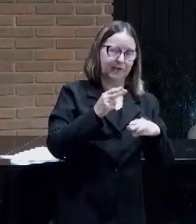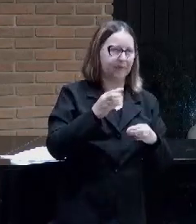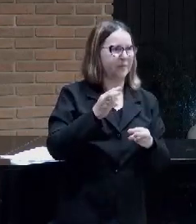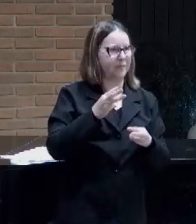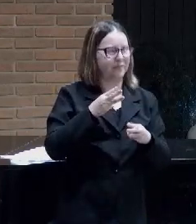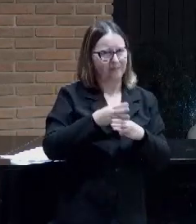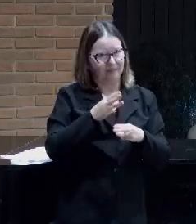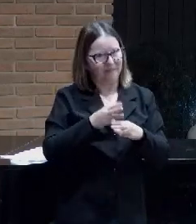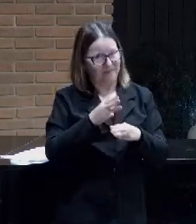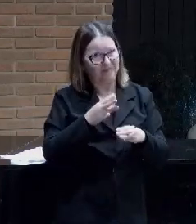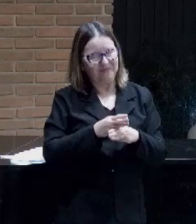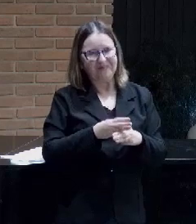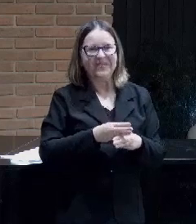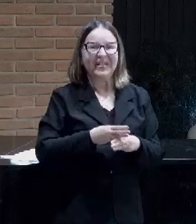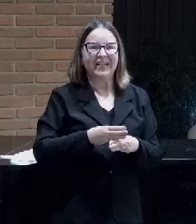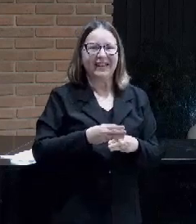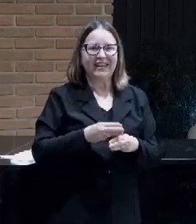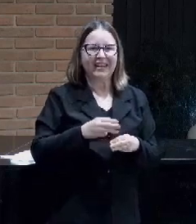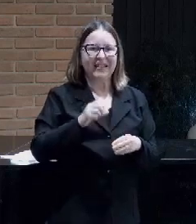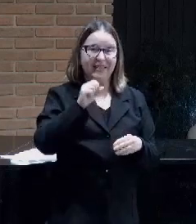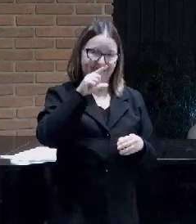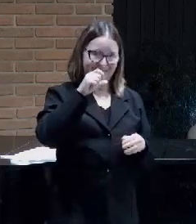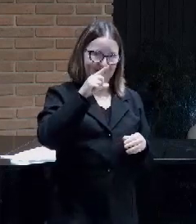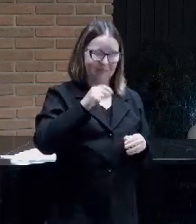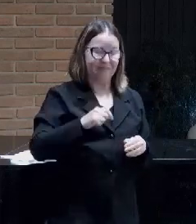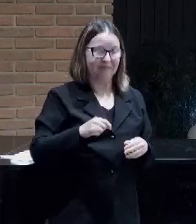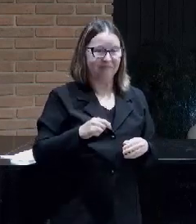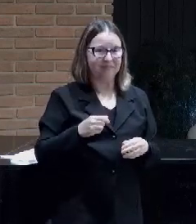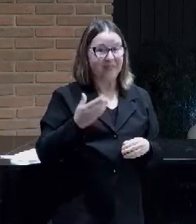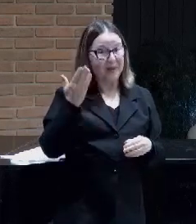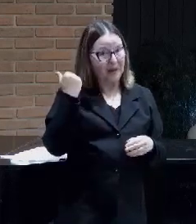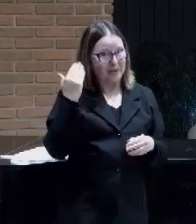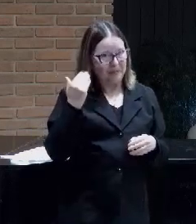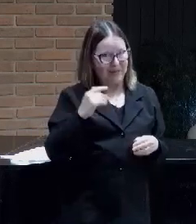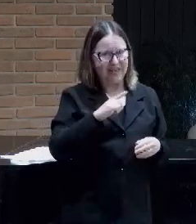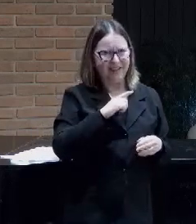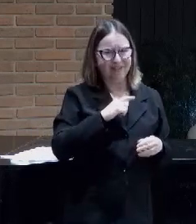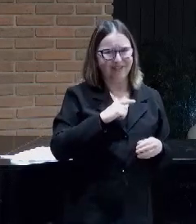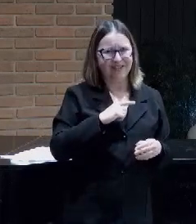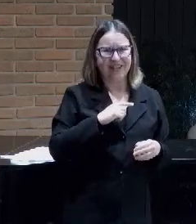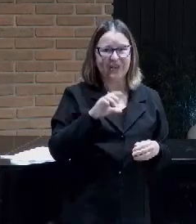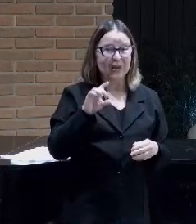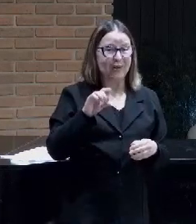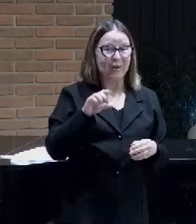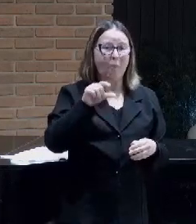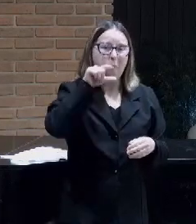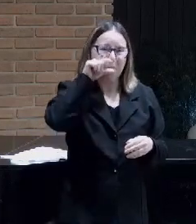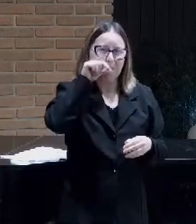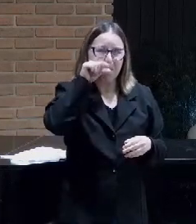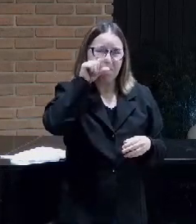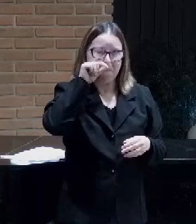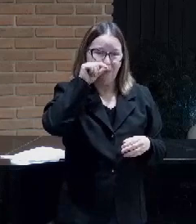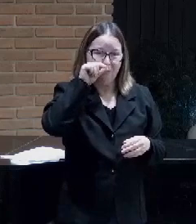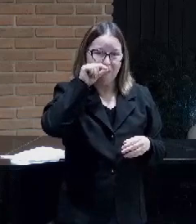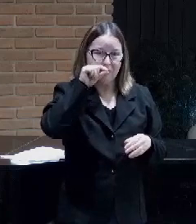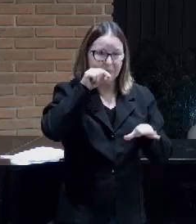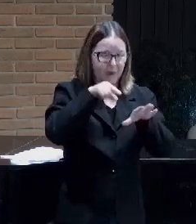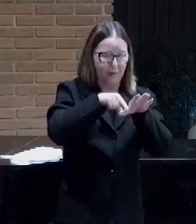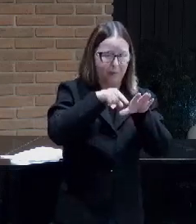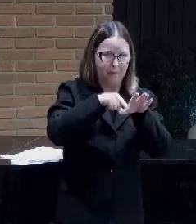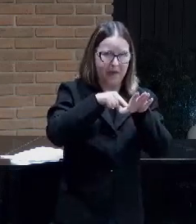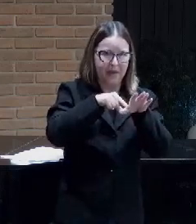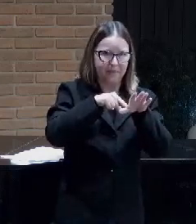pomba, que era uma pomba treinada, e essa pomba colocavam no pé dela uma mensagem,